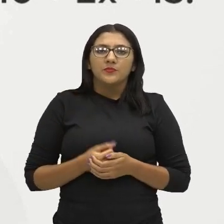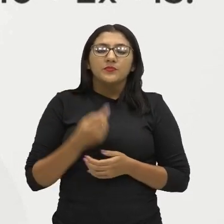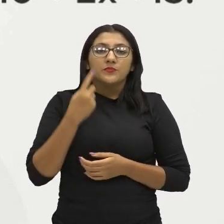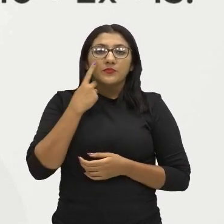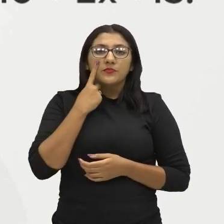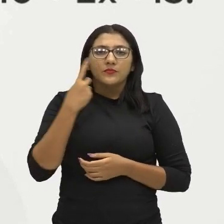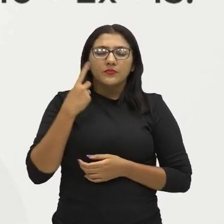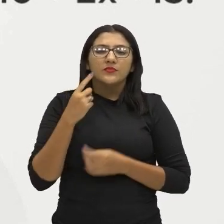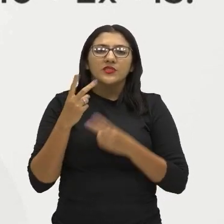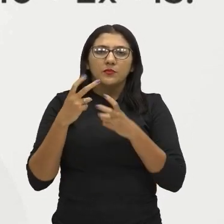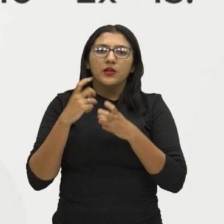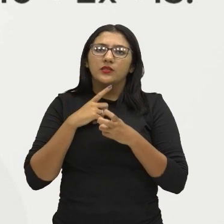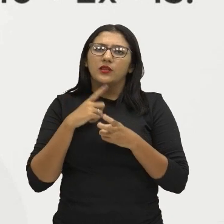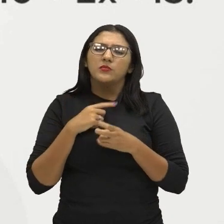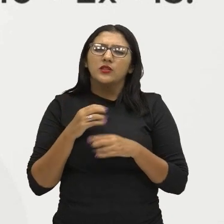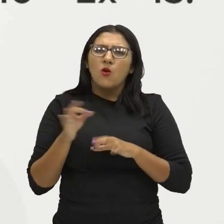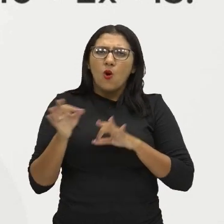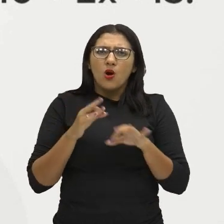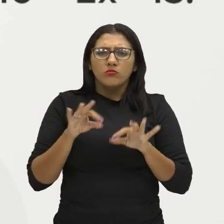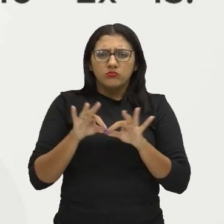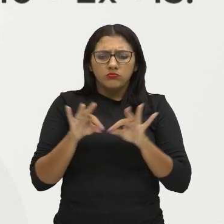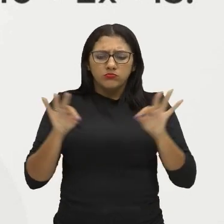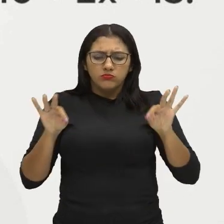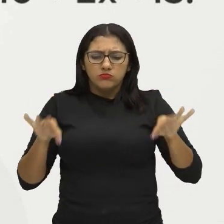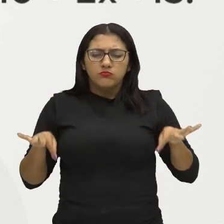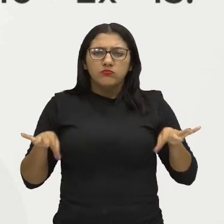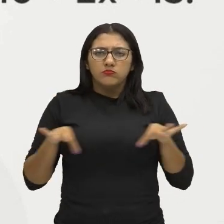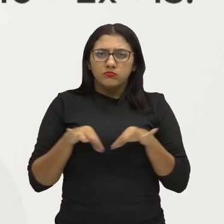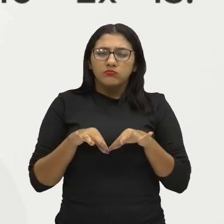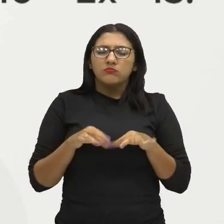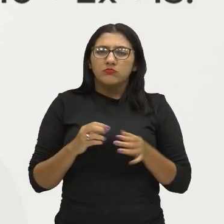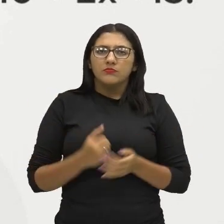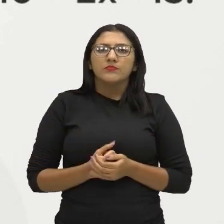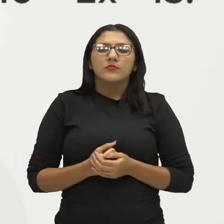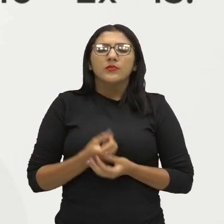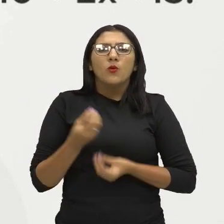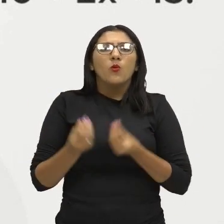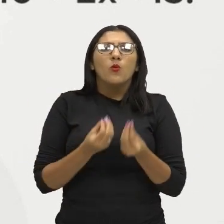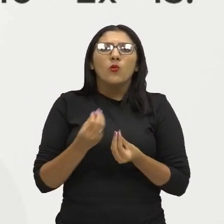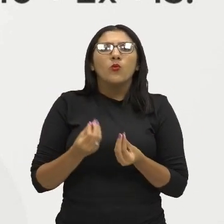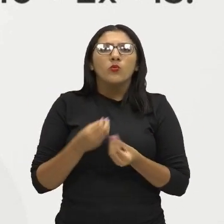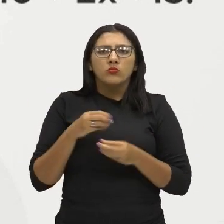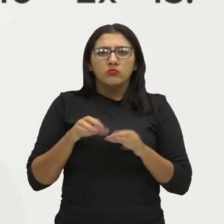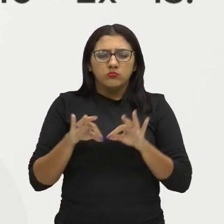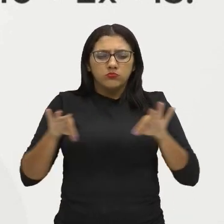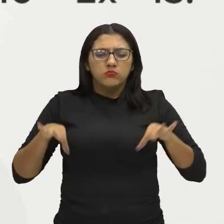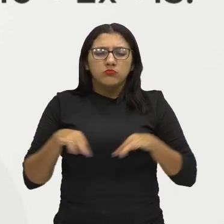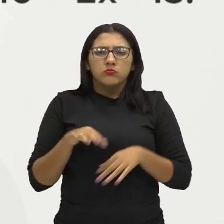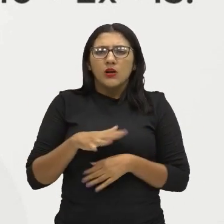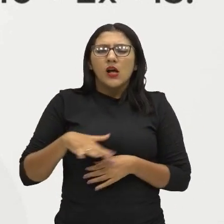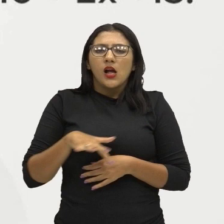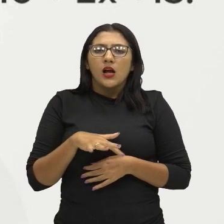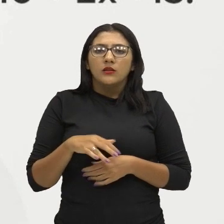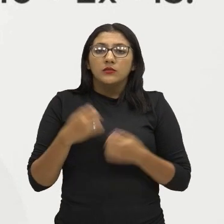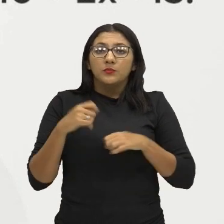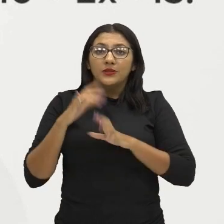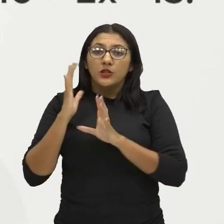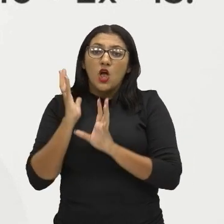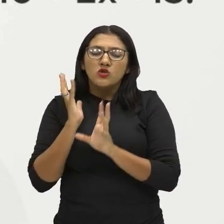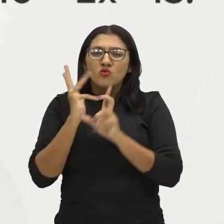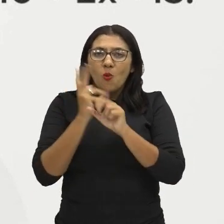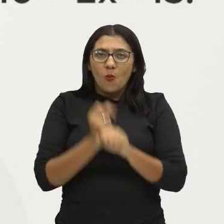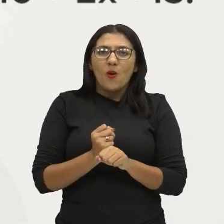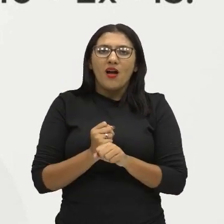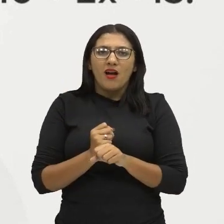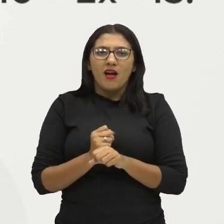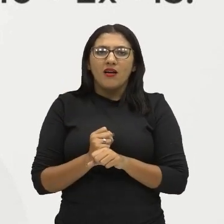noção de todas as dimensões desse campo de futebol. Como é o perímetro, então o perímetro é a soma de todas essas